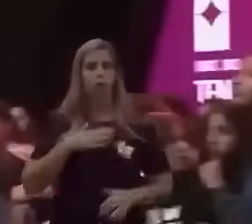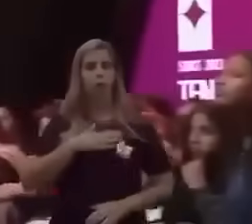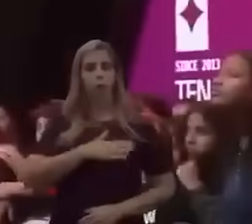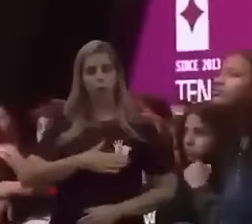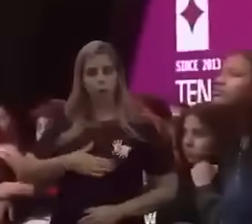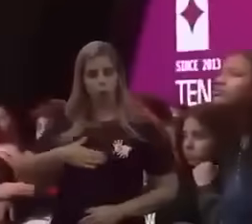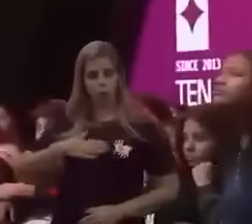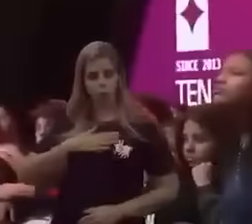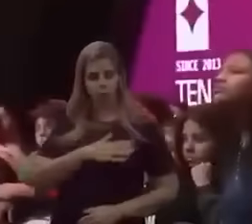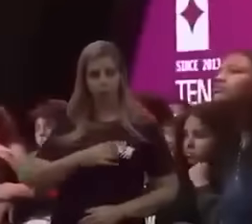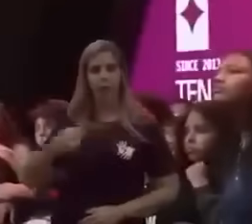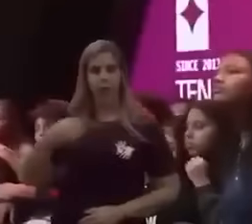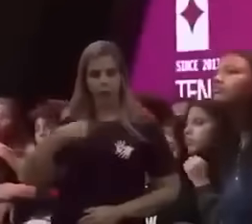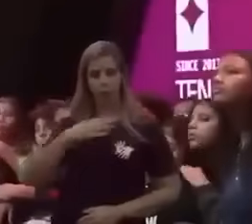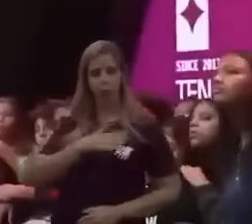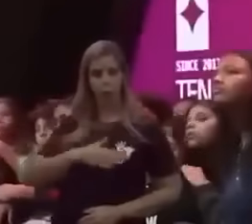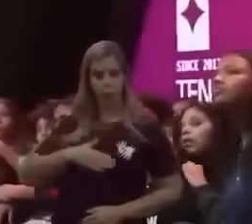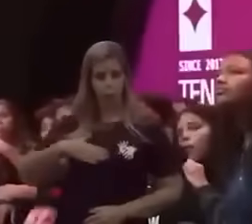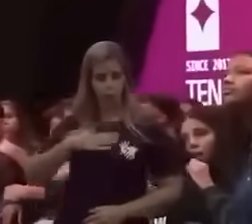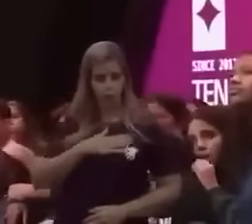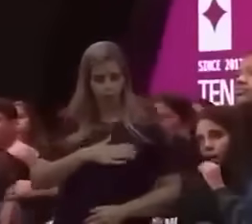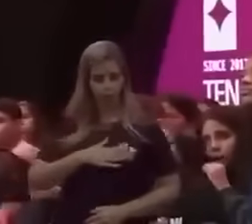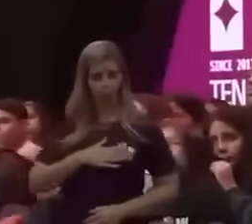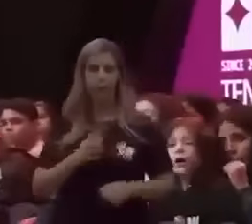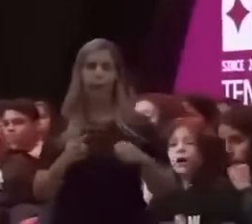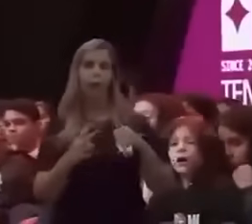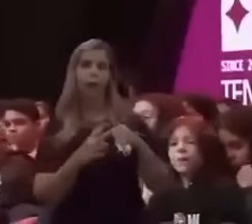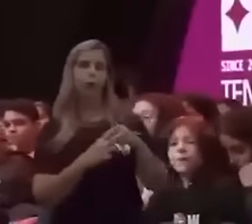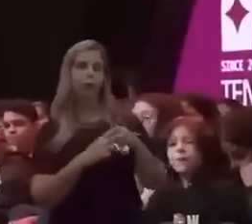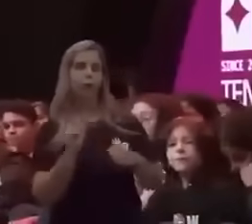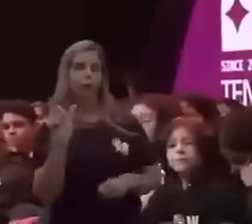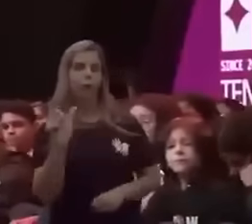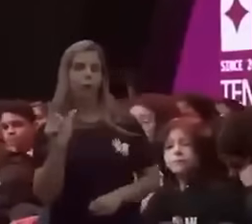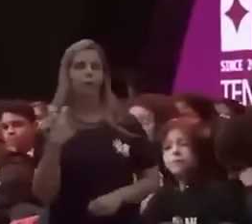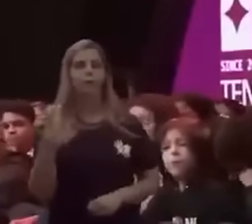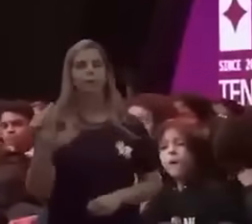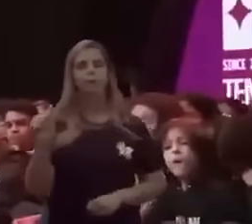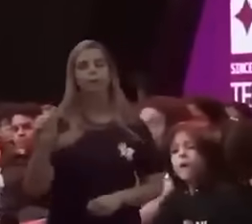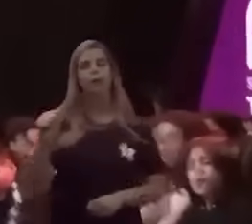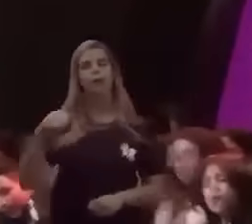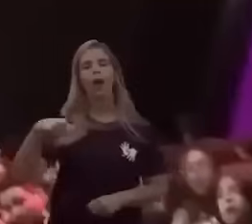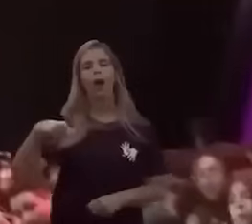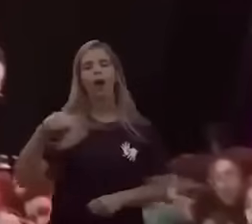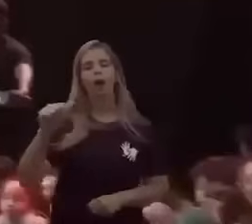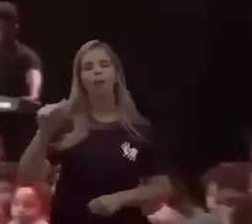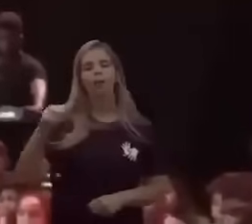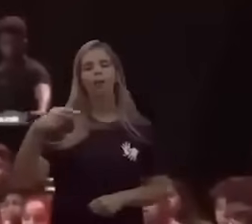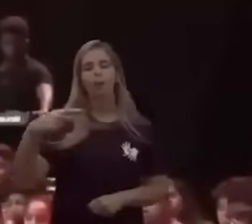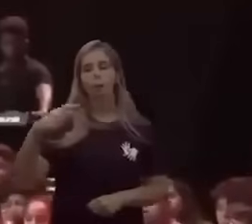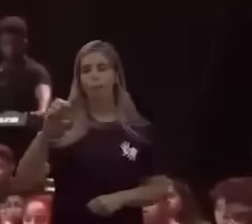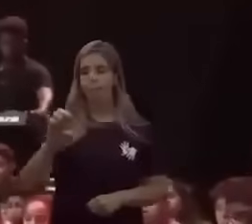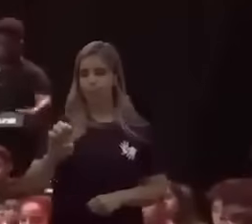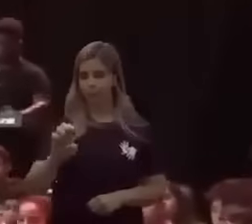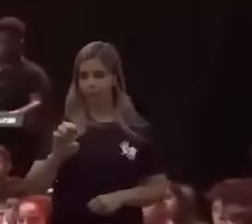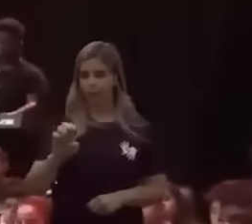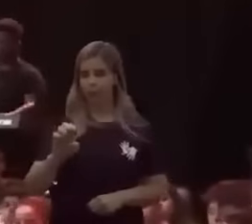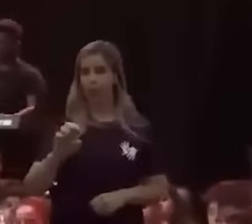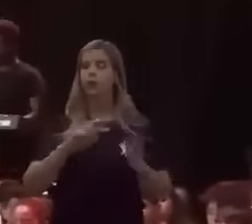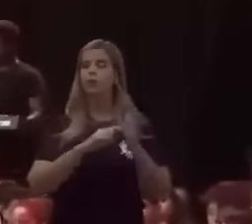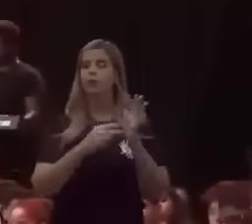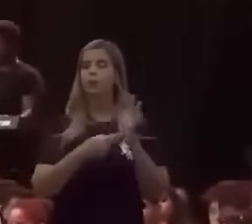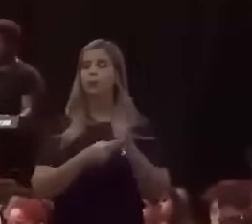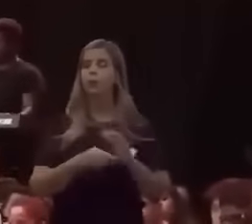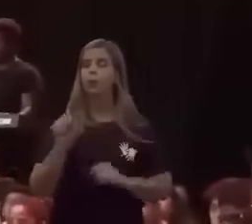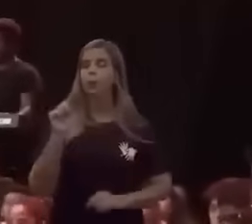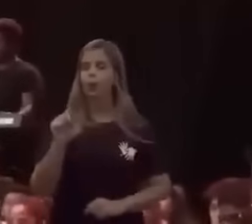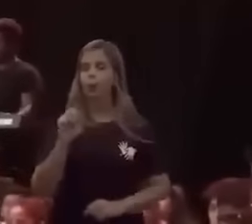gosto. E o verbo agapau, a palavra ágape, que é um amor sacrificial, que dá a vida pelo outro, que morre